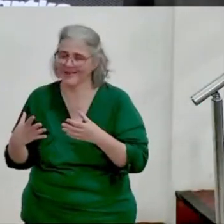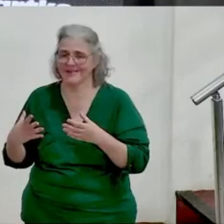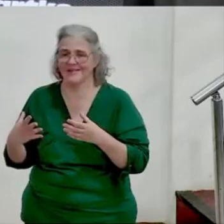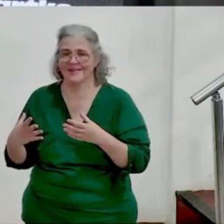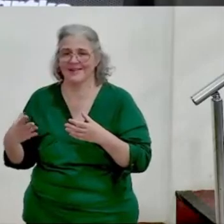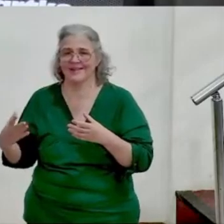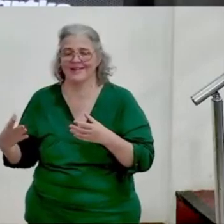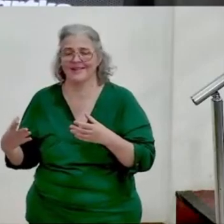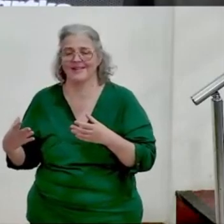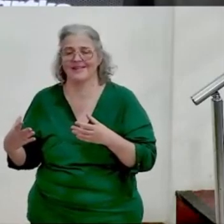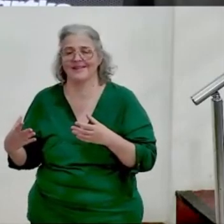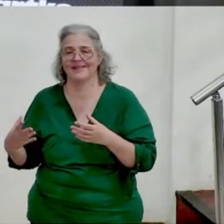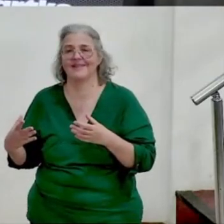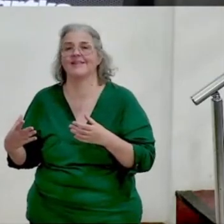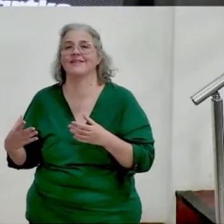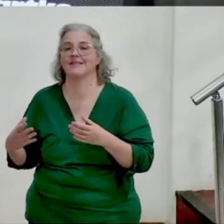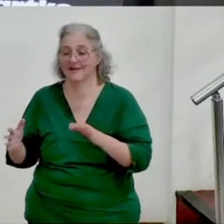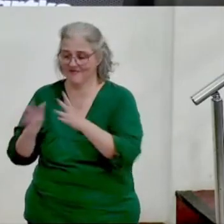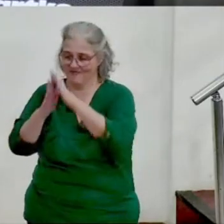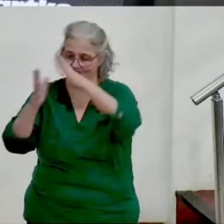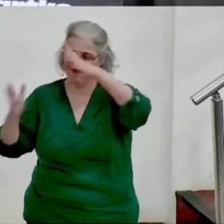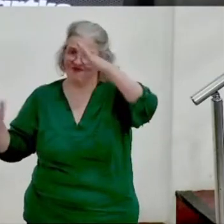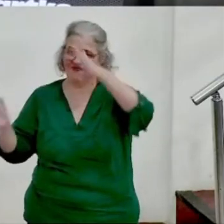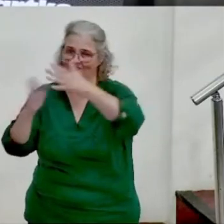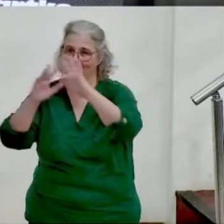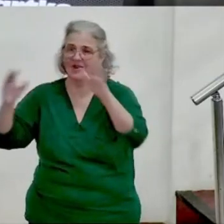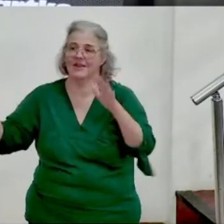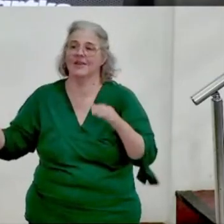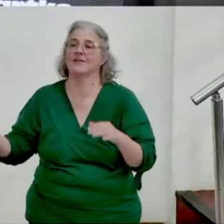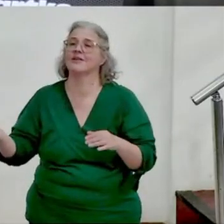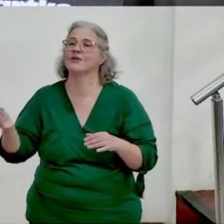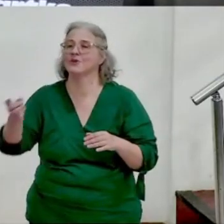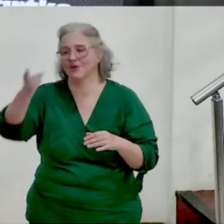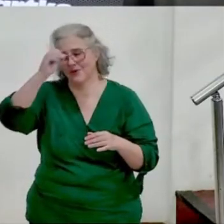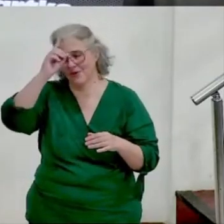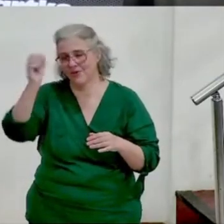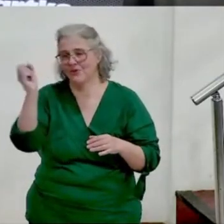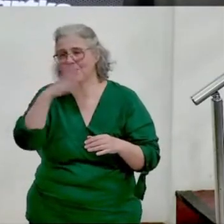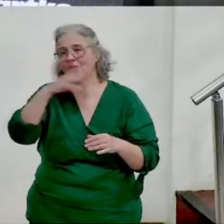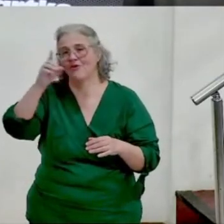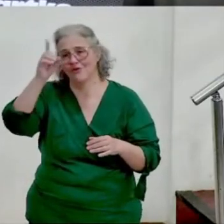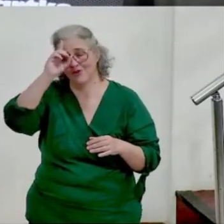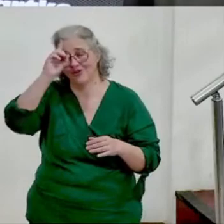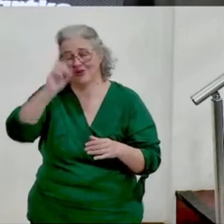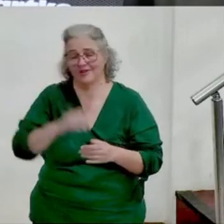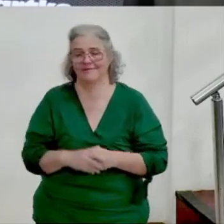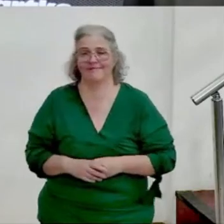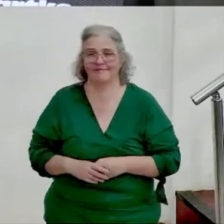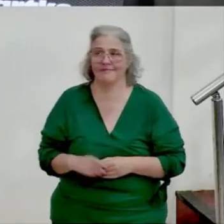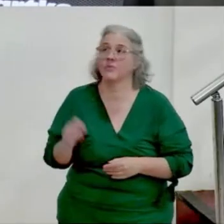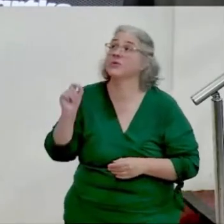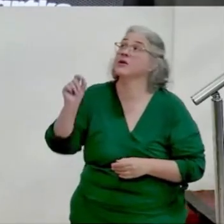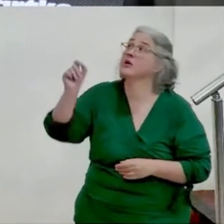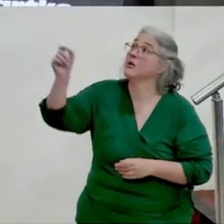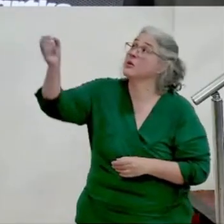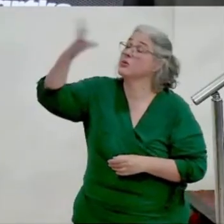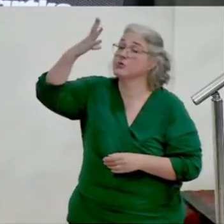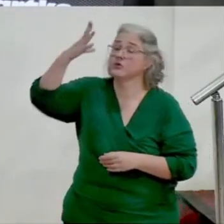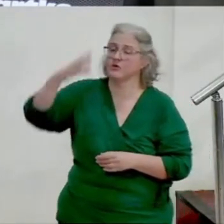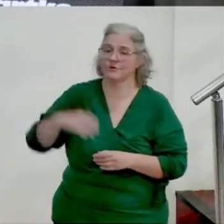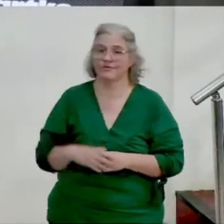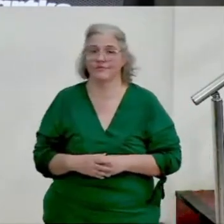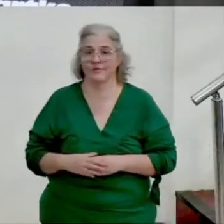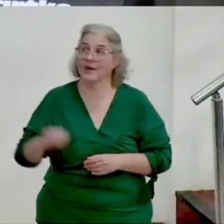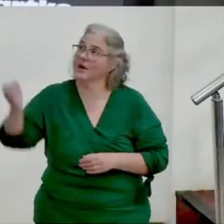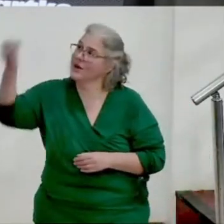resplandece agora nessa nova era. Que luz é essa? Essa luz é Jesus